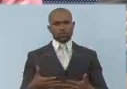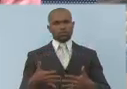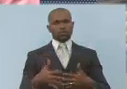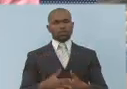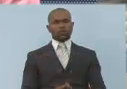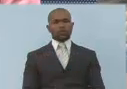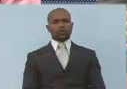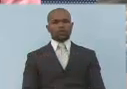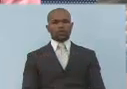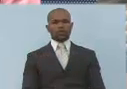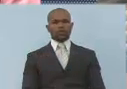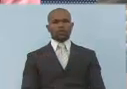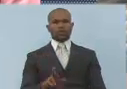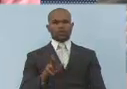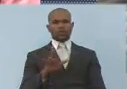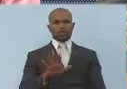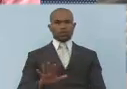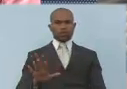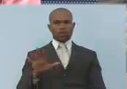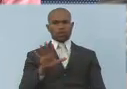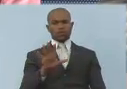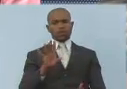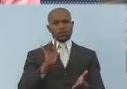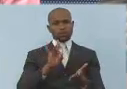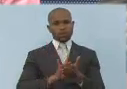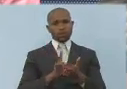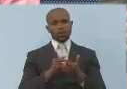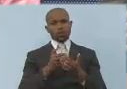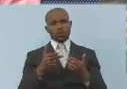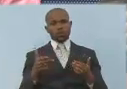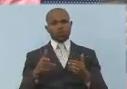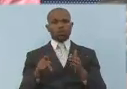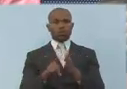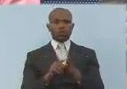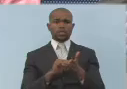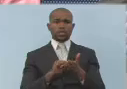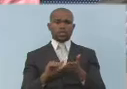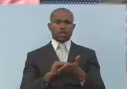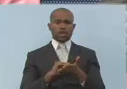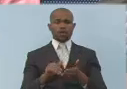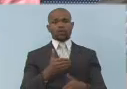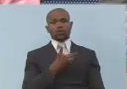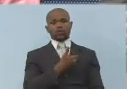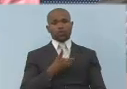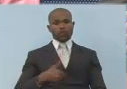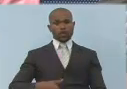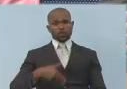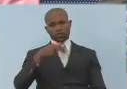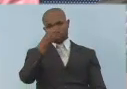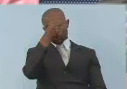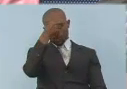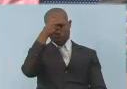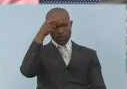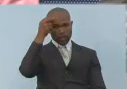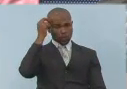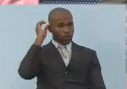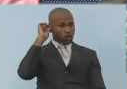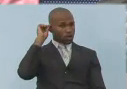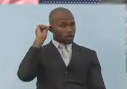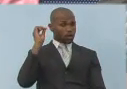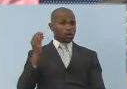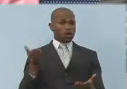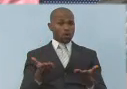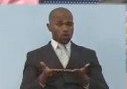Com relação às regionais, Toninho, na verdade, é uma questão que passa mais pela Secretaria de Governo. Né? Hoje, as